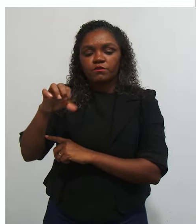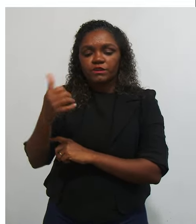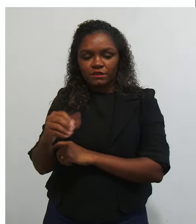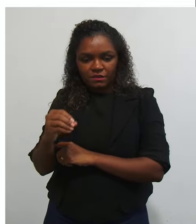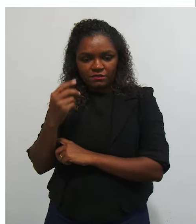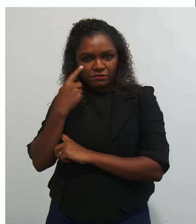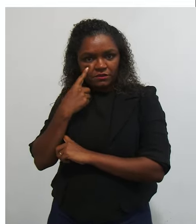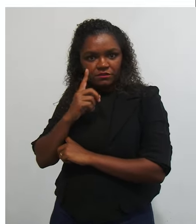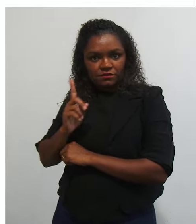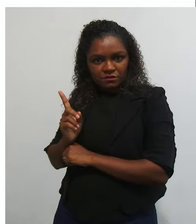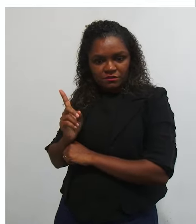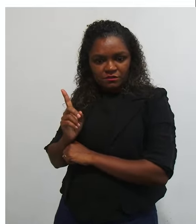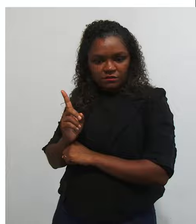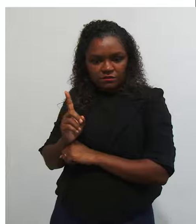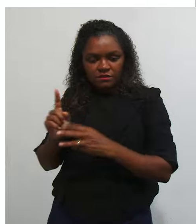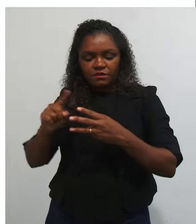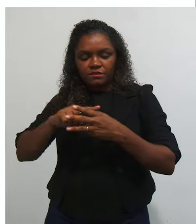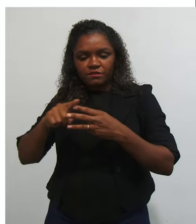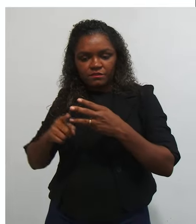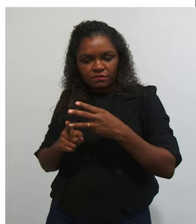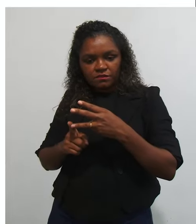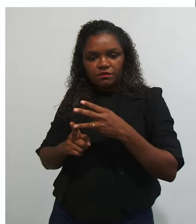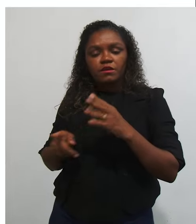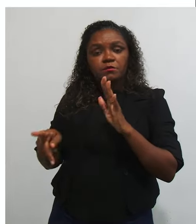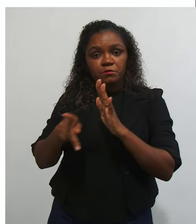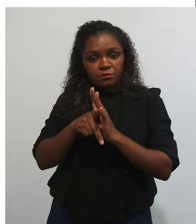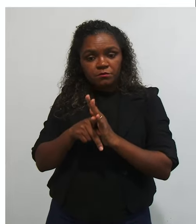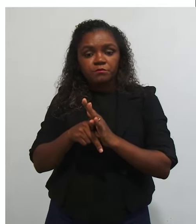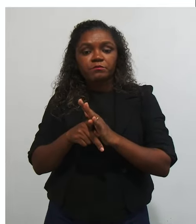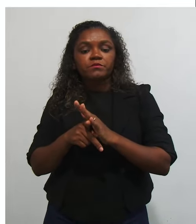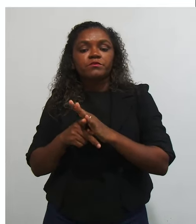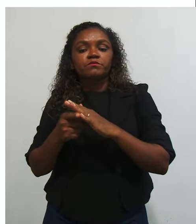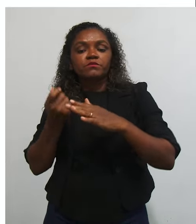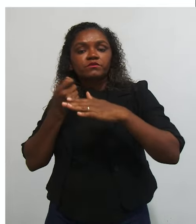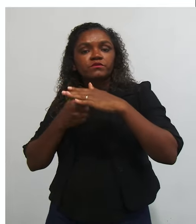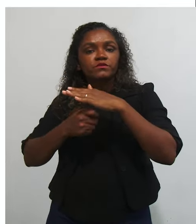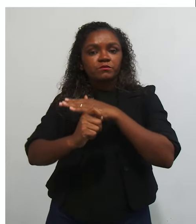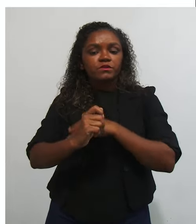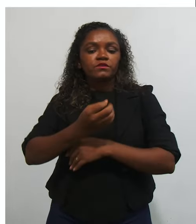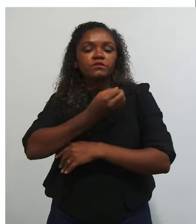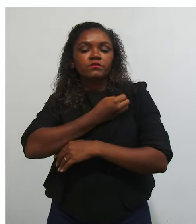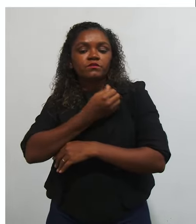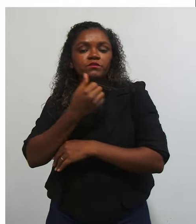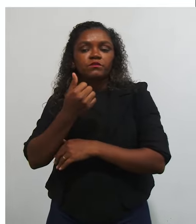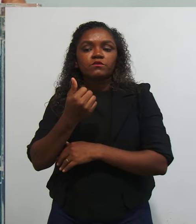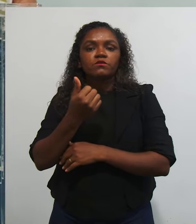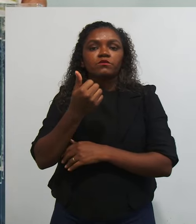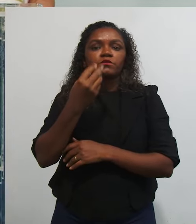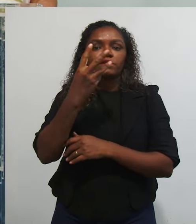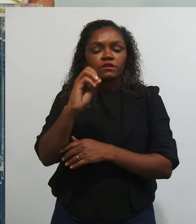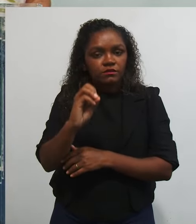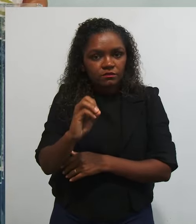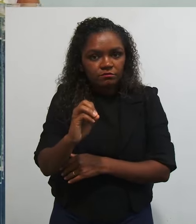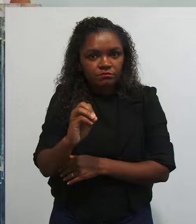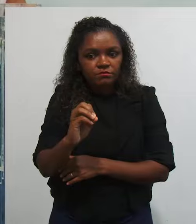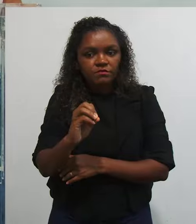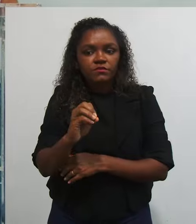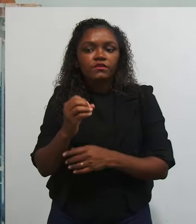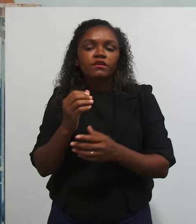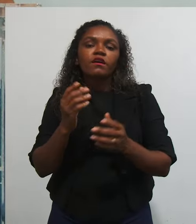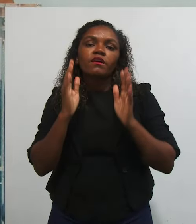é orçamento fiscal, exceto o orçamento de investimento, que é o código 30, tá bom? Que vai